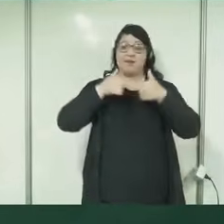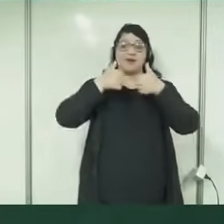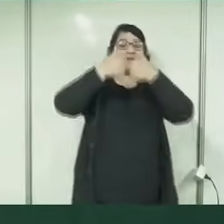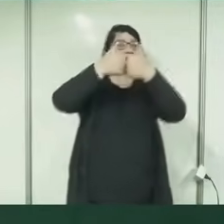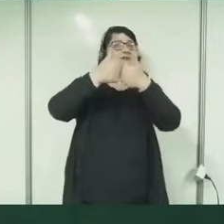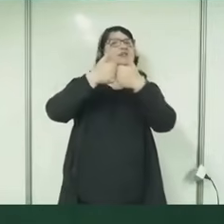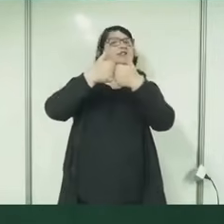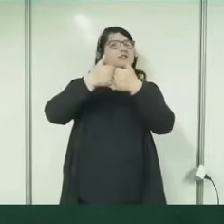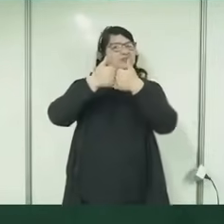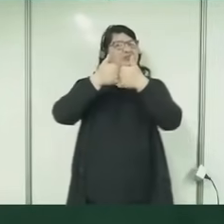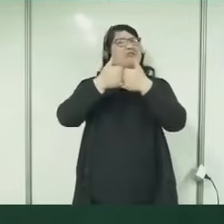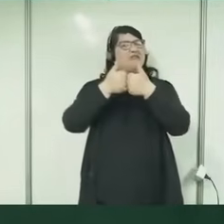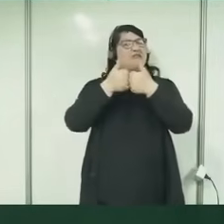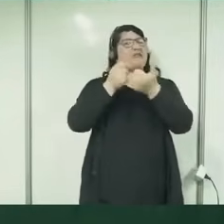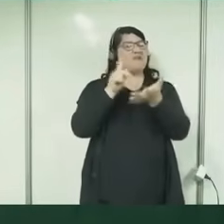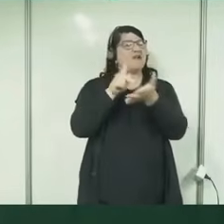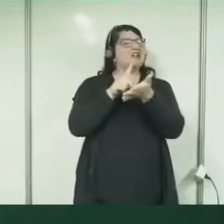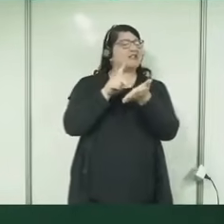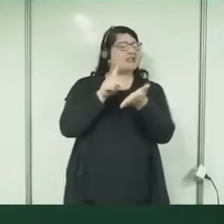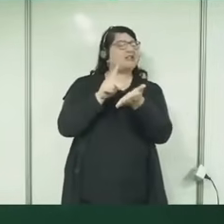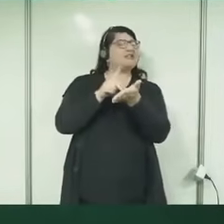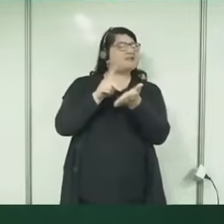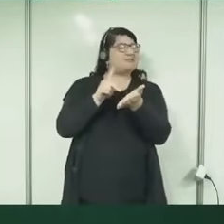não dá pra negar.